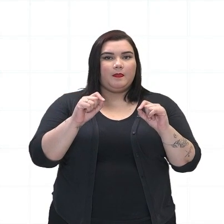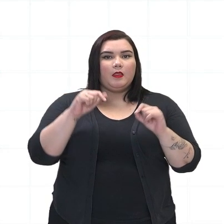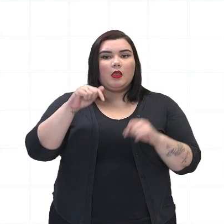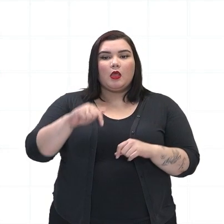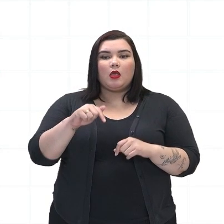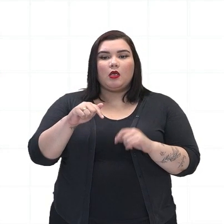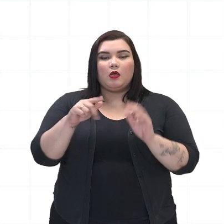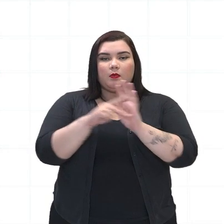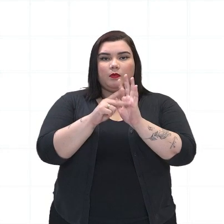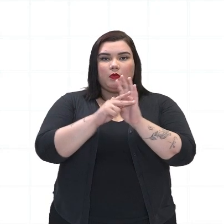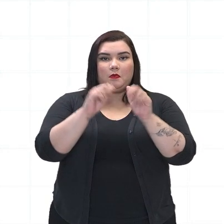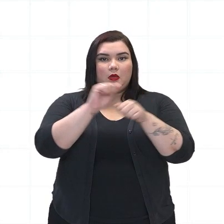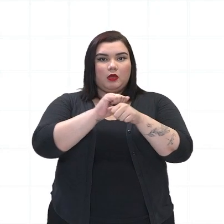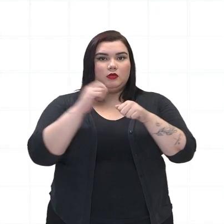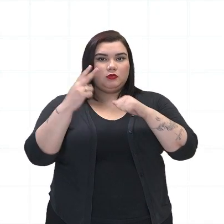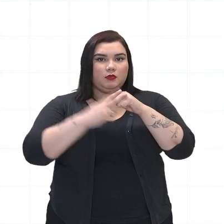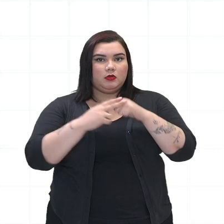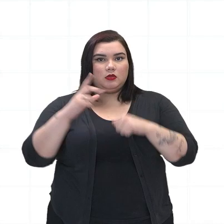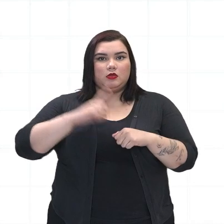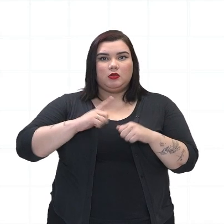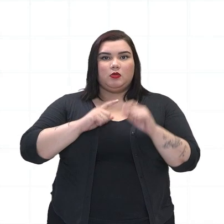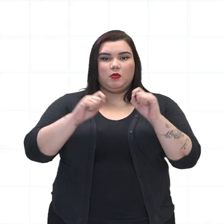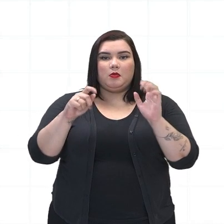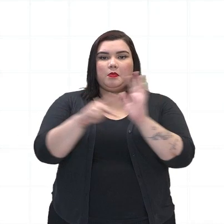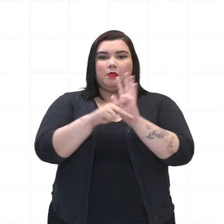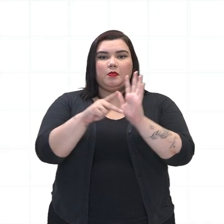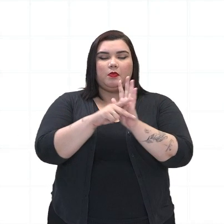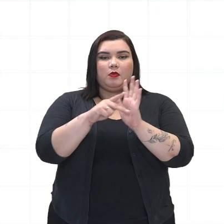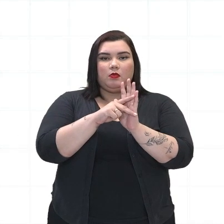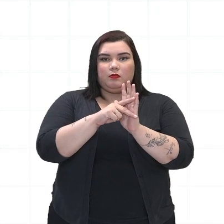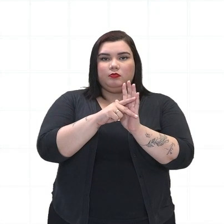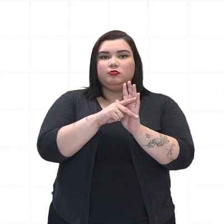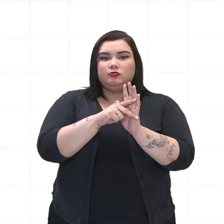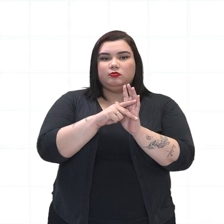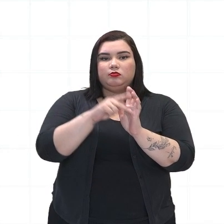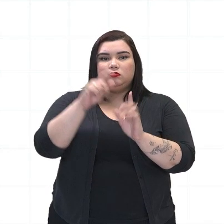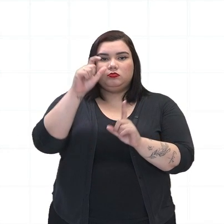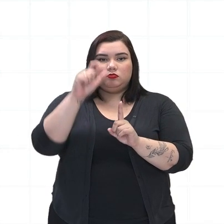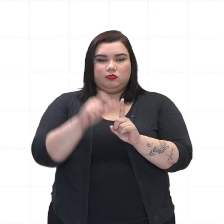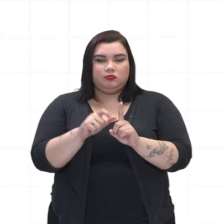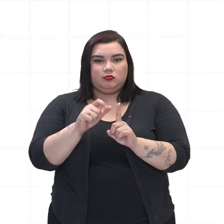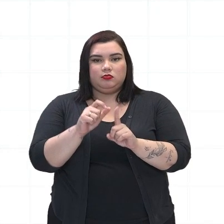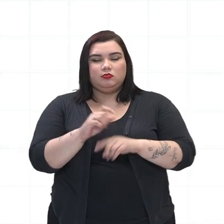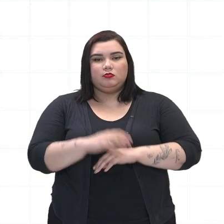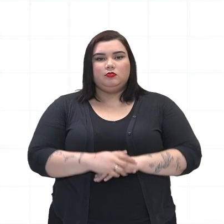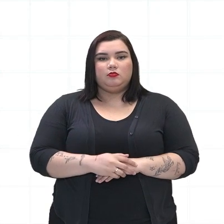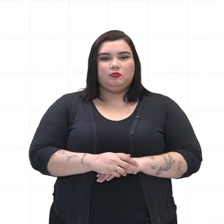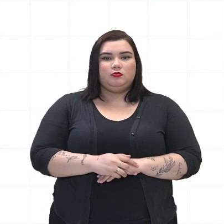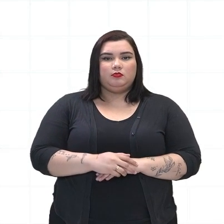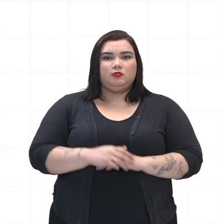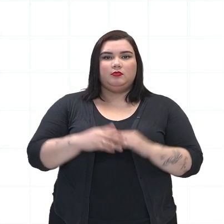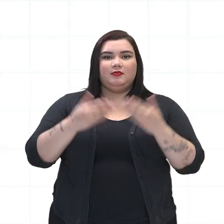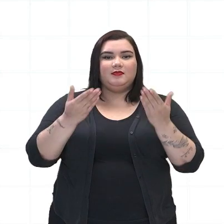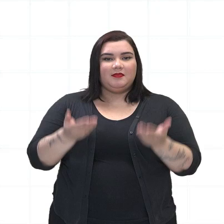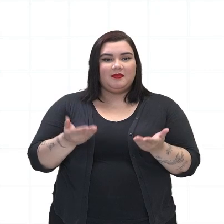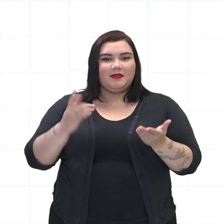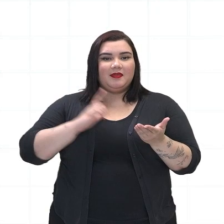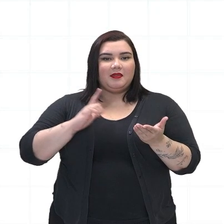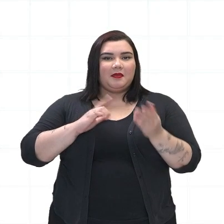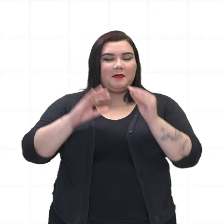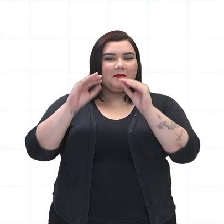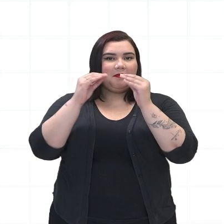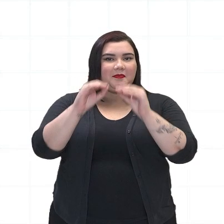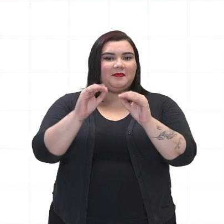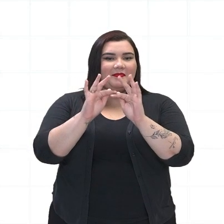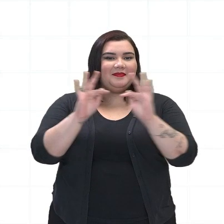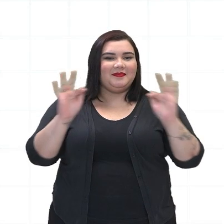os advérbios vêm depois do sujeito, tá? Então, aqui, eu sempre danço balé.